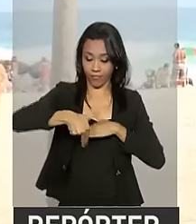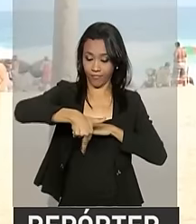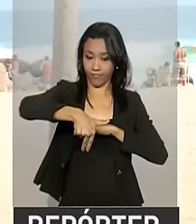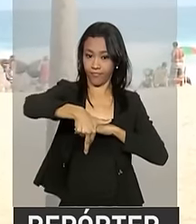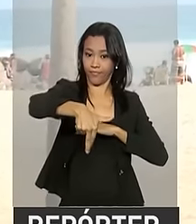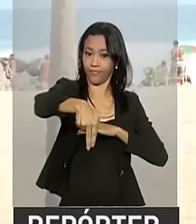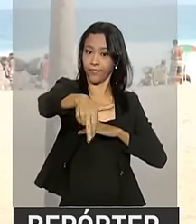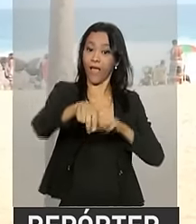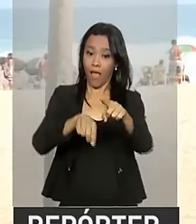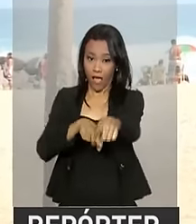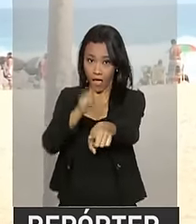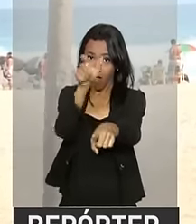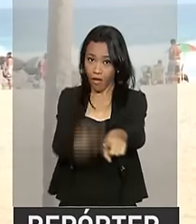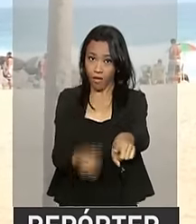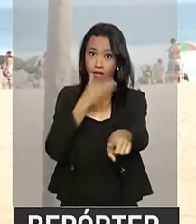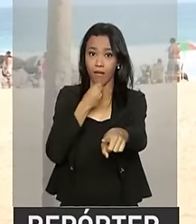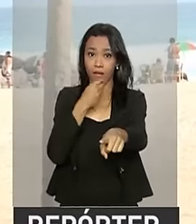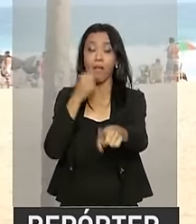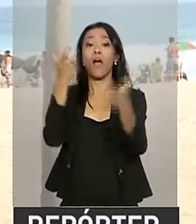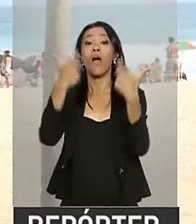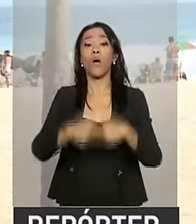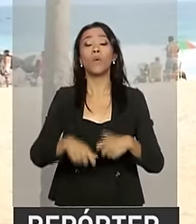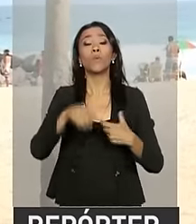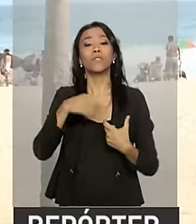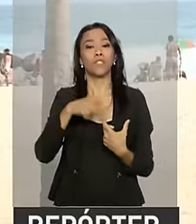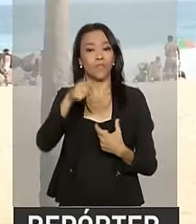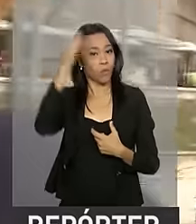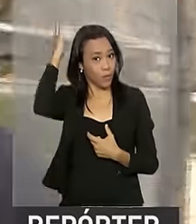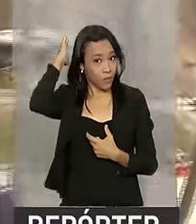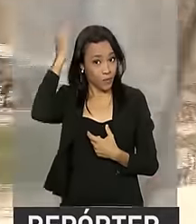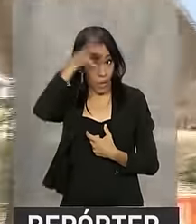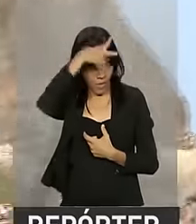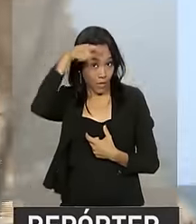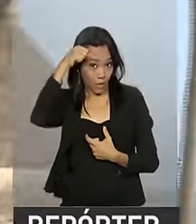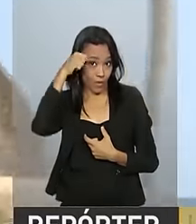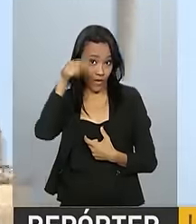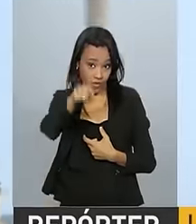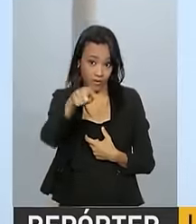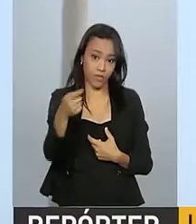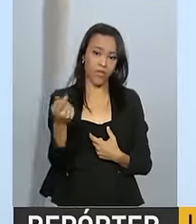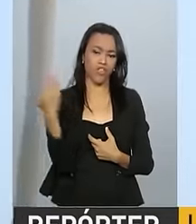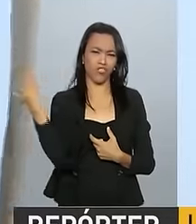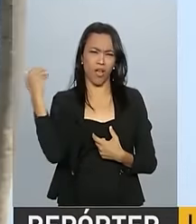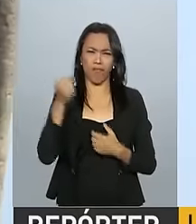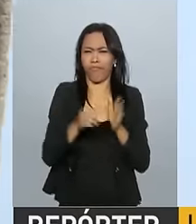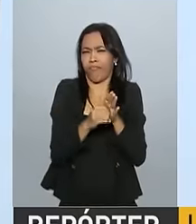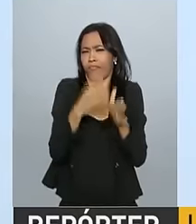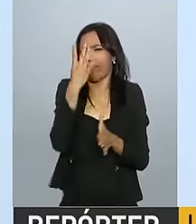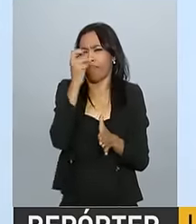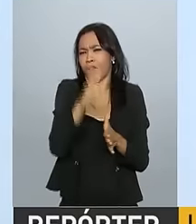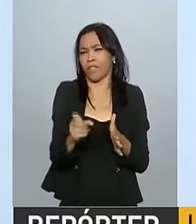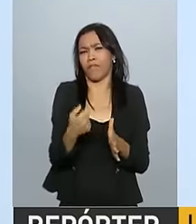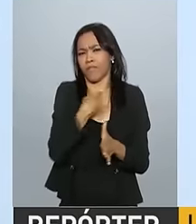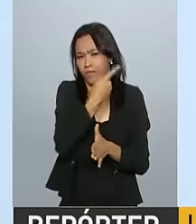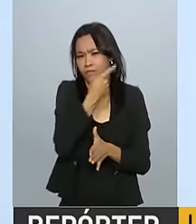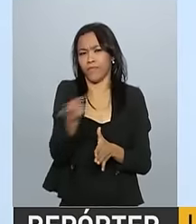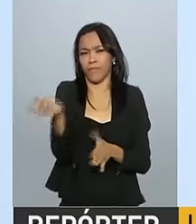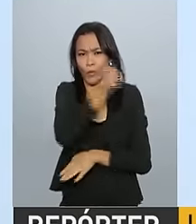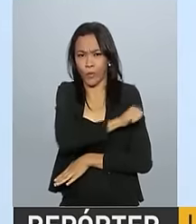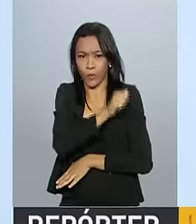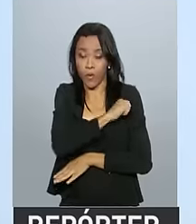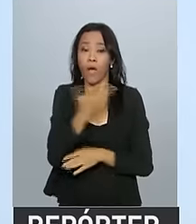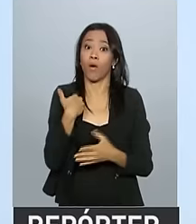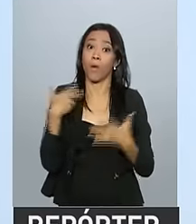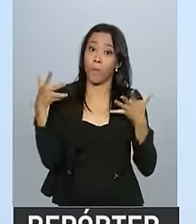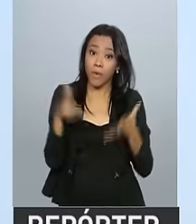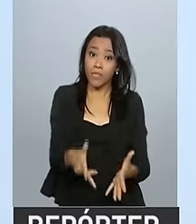um dos passeios de lilar que veio de Manaus no Amazonas já tive aqui no Rio várias vezes mas especificamente nessa data eu vim